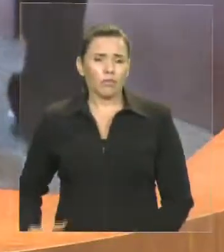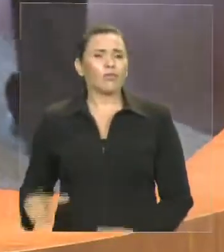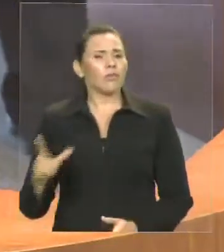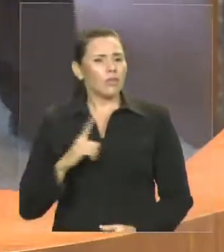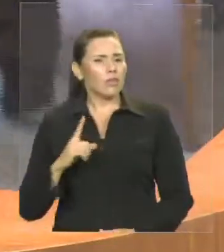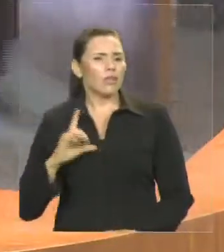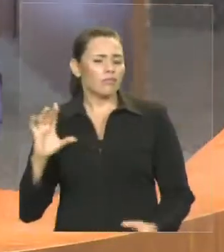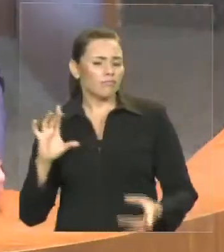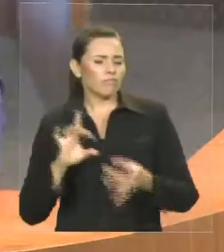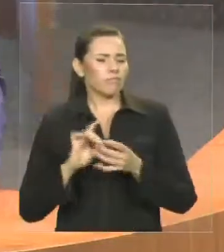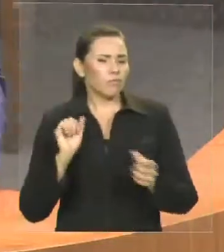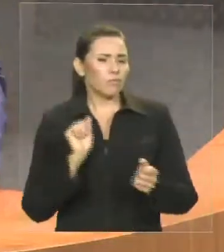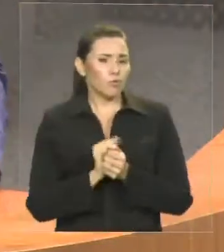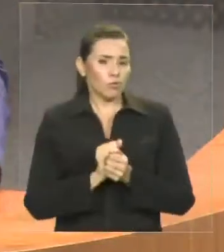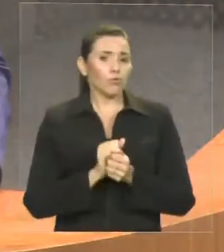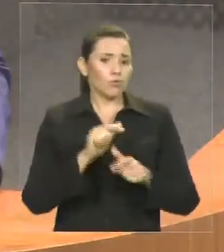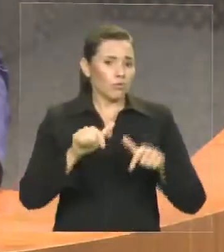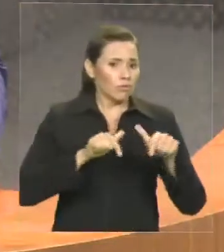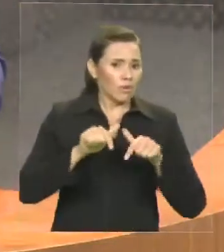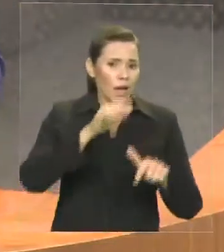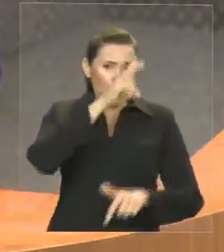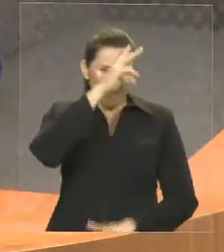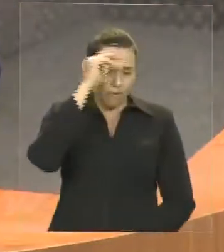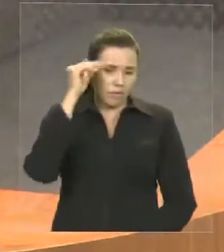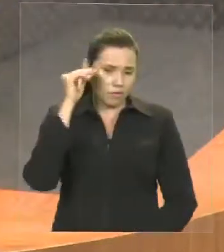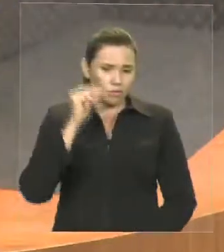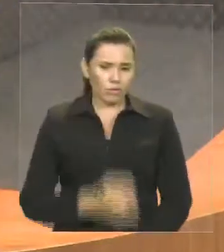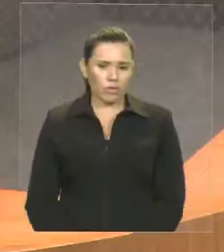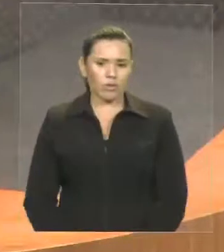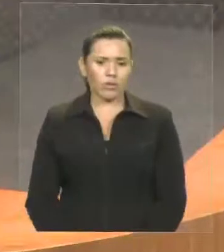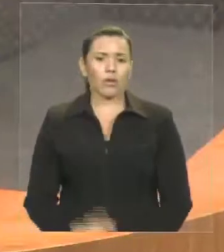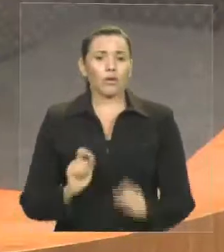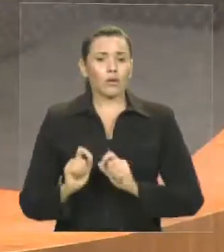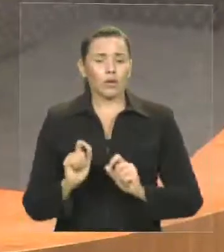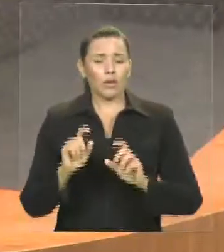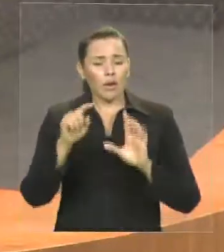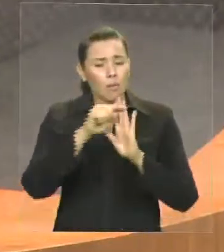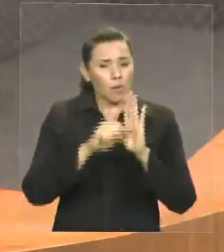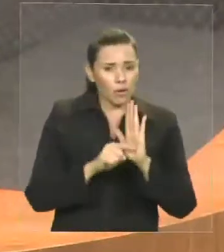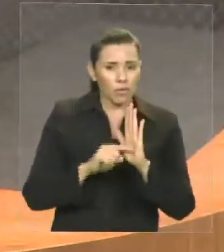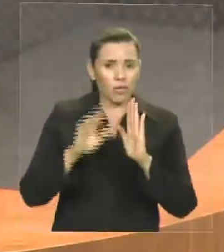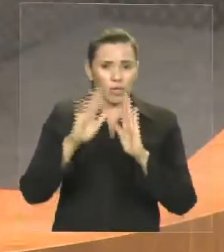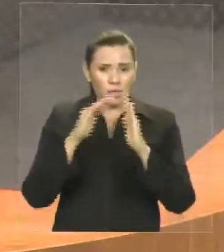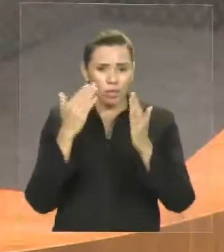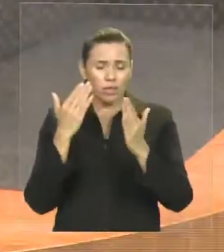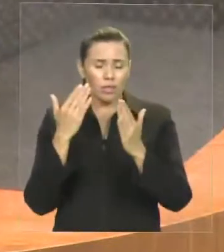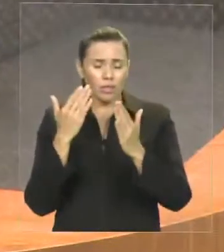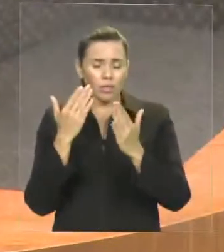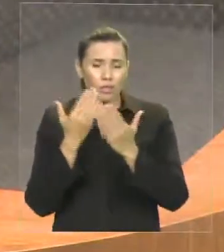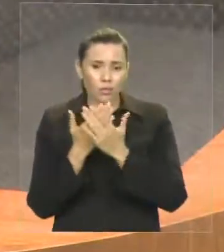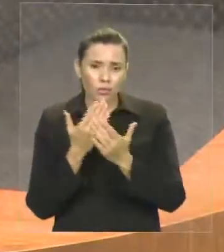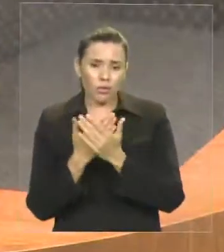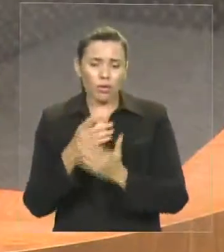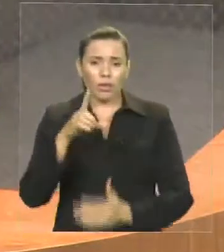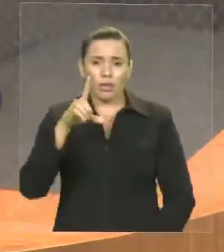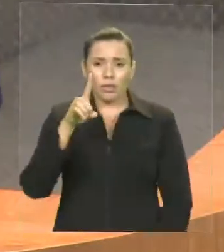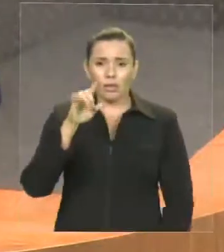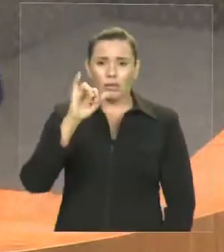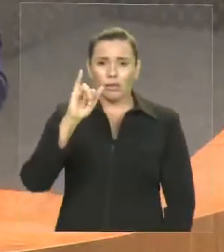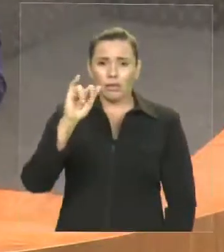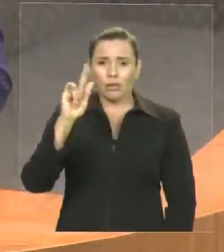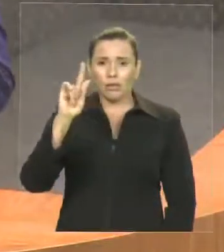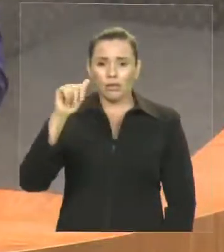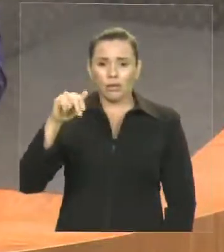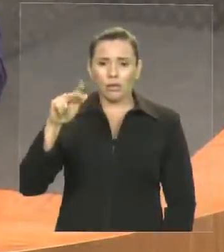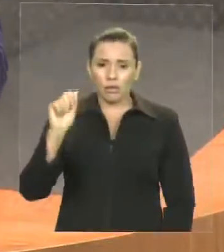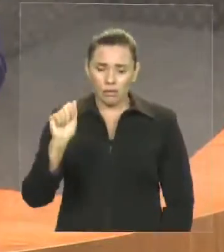por exemplo, com o programa Escola Digna, reconhecendo que para que o ensino médio ele possa se